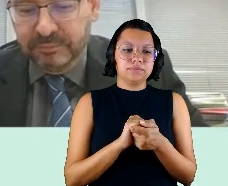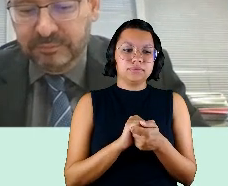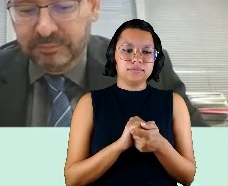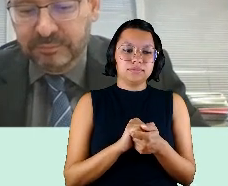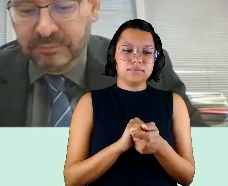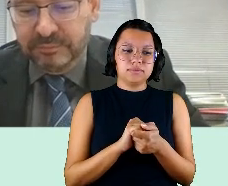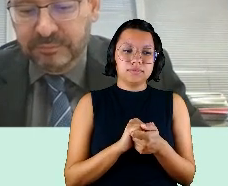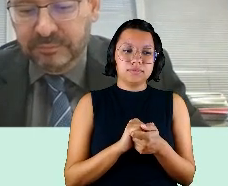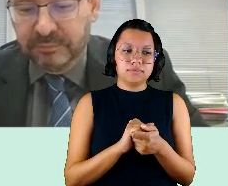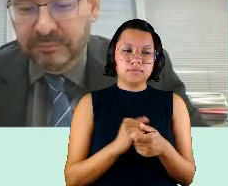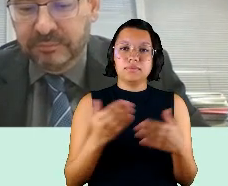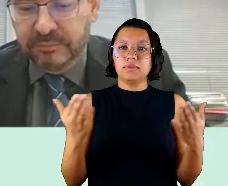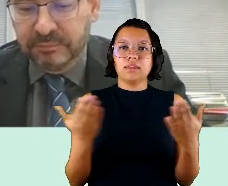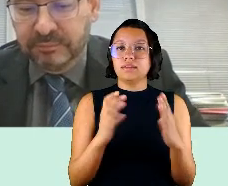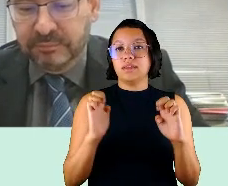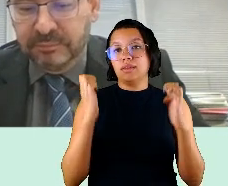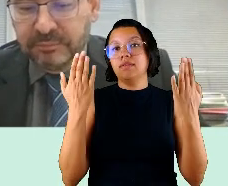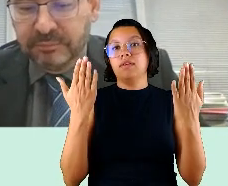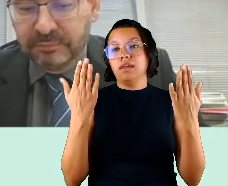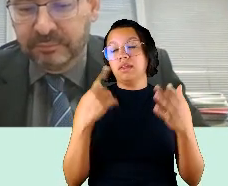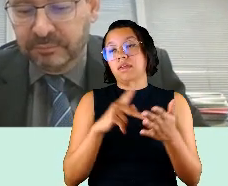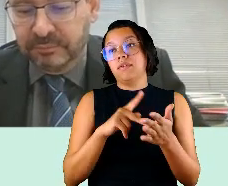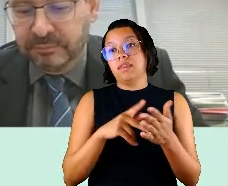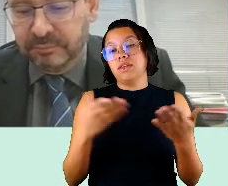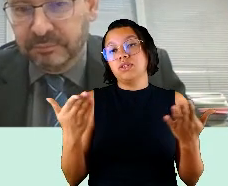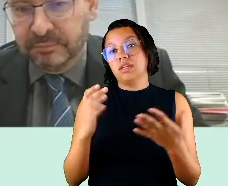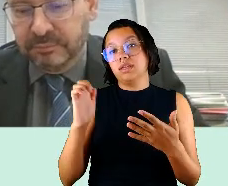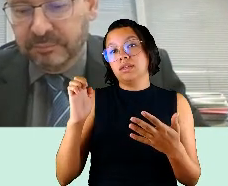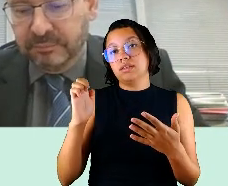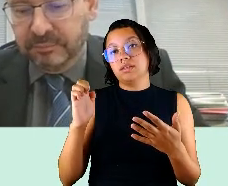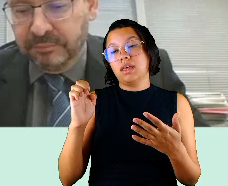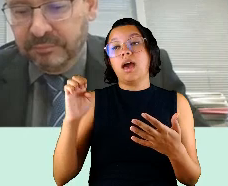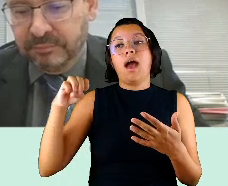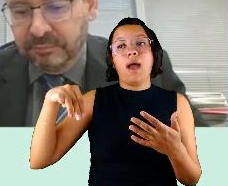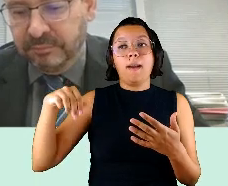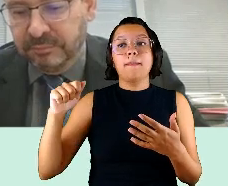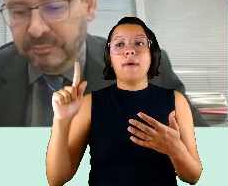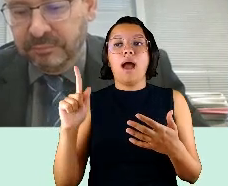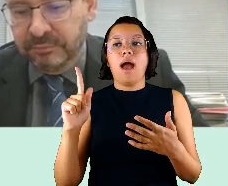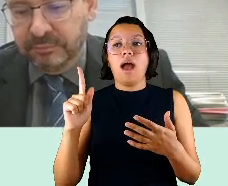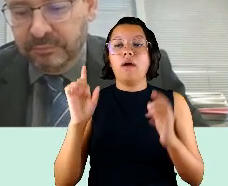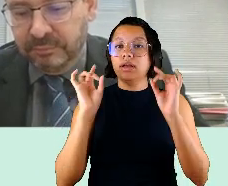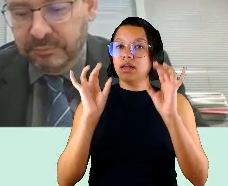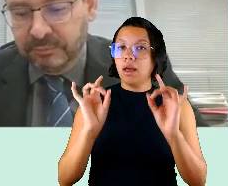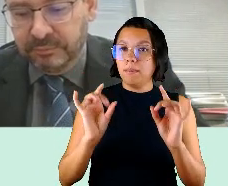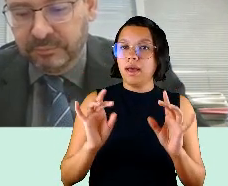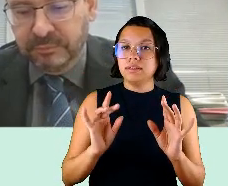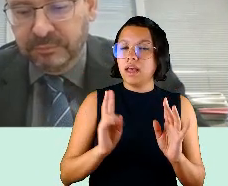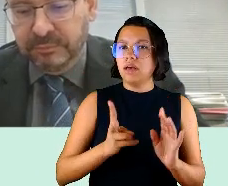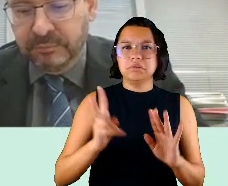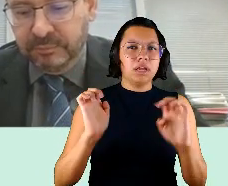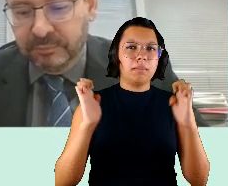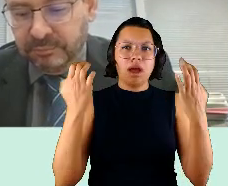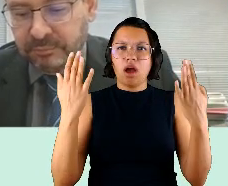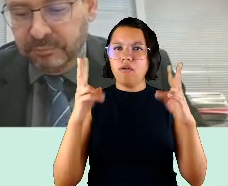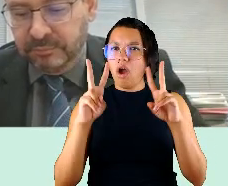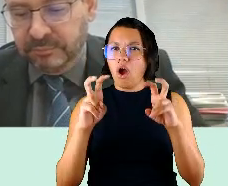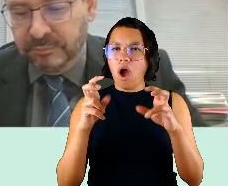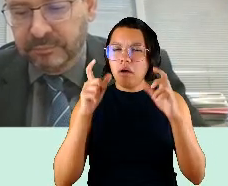esse evento. Aliás, a EMAG vem se destacando muito, né, nos eventos, são sempre temas